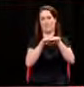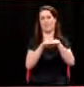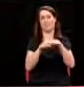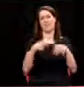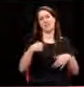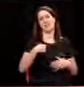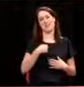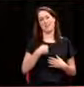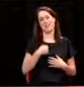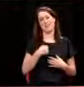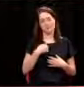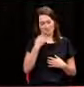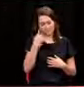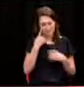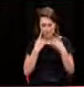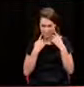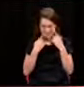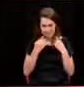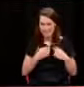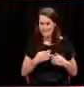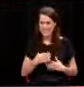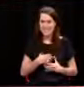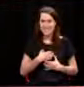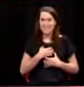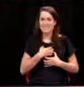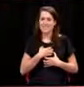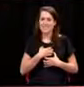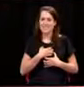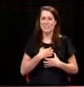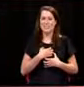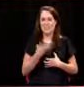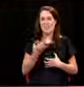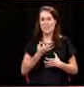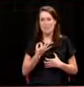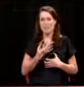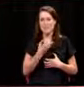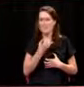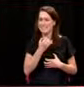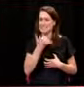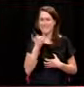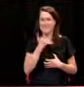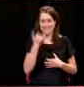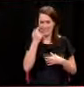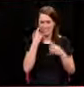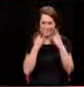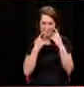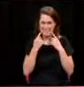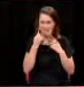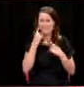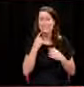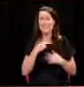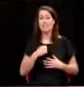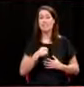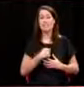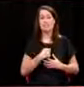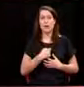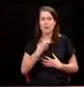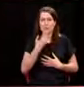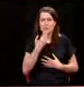Eu estou muito comovido, eu sinto muito estas coisas e, portanto, eu só tenho que agradecer, porque